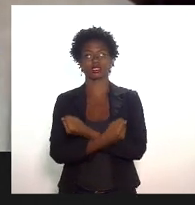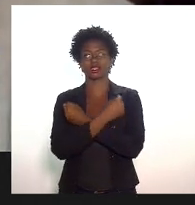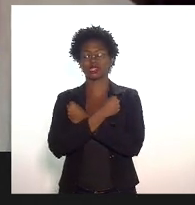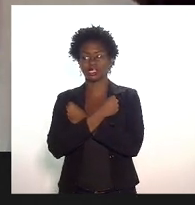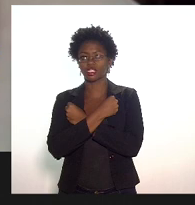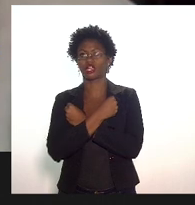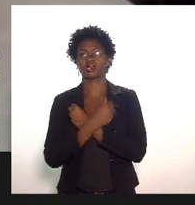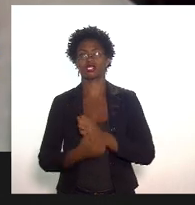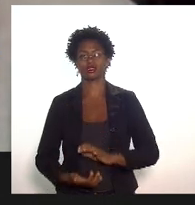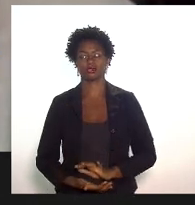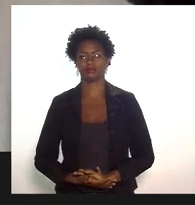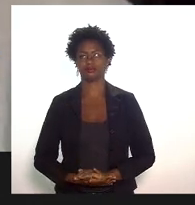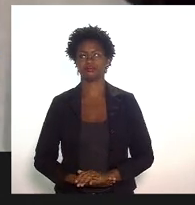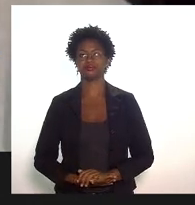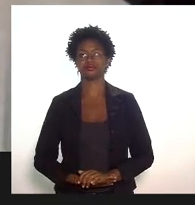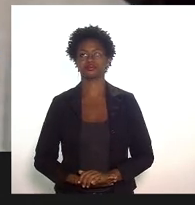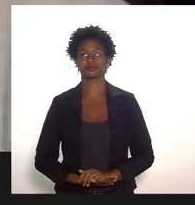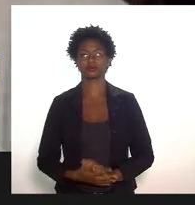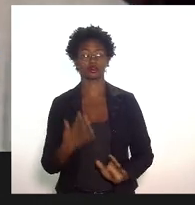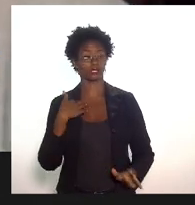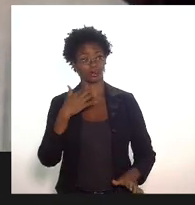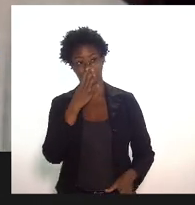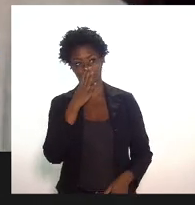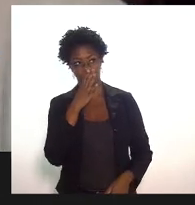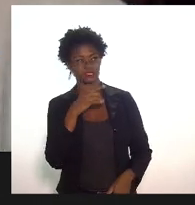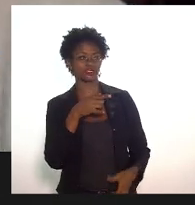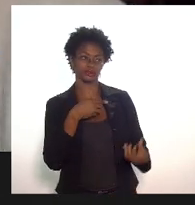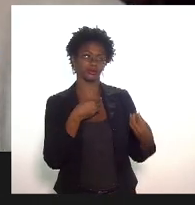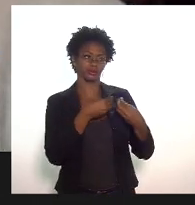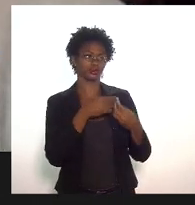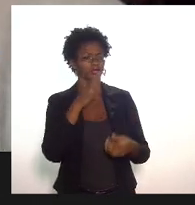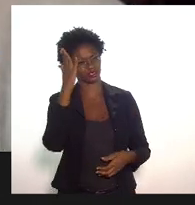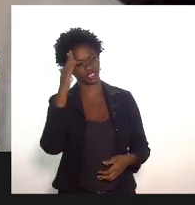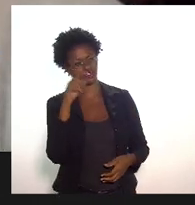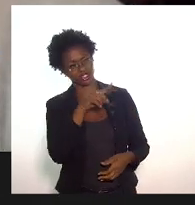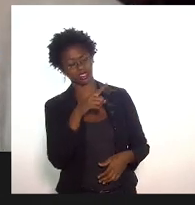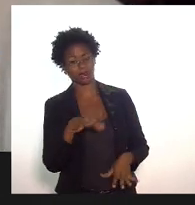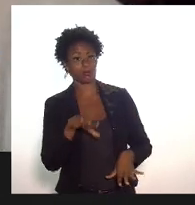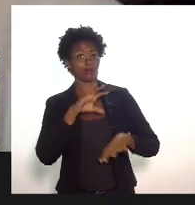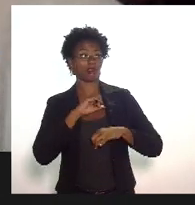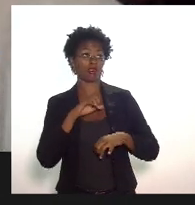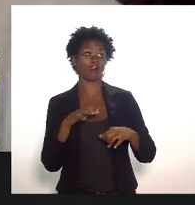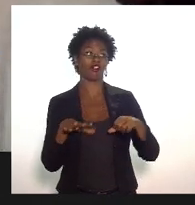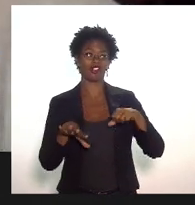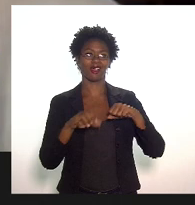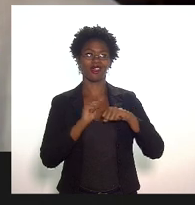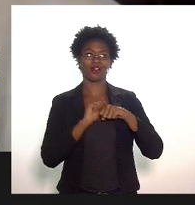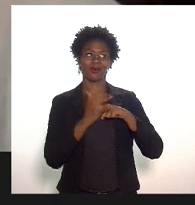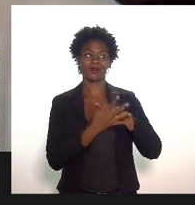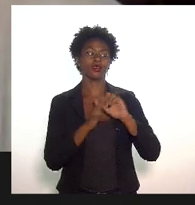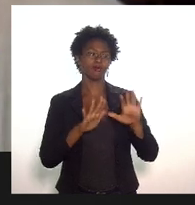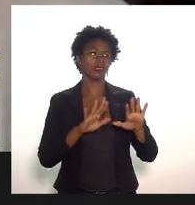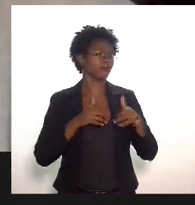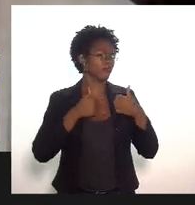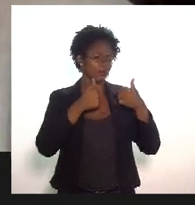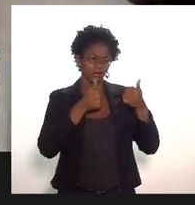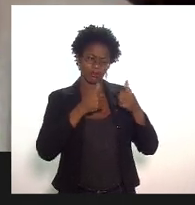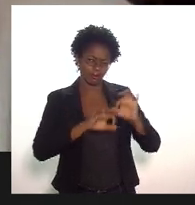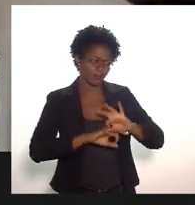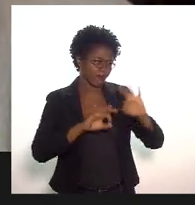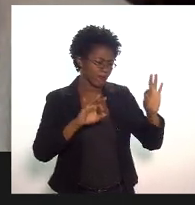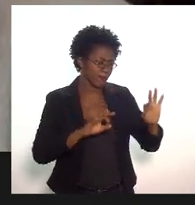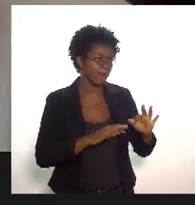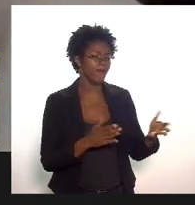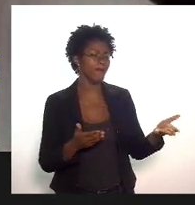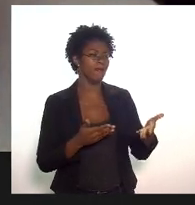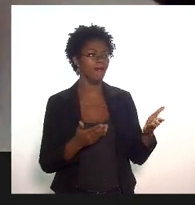e acompanhei de perto, né? Eu sei que você também teve Covid, passou por um momento difícil, mas graças a Deus está tudo bem. Bem,